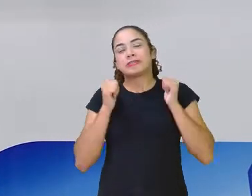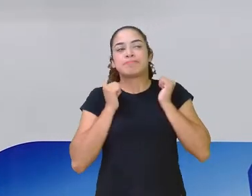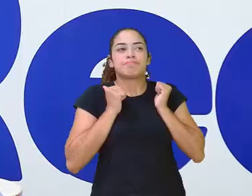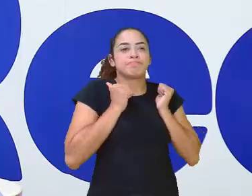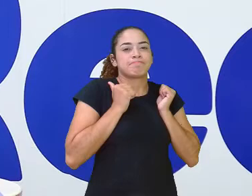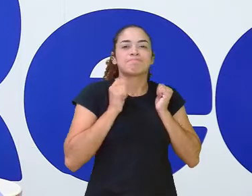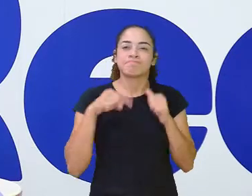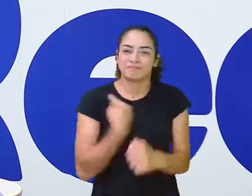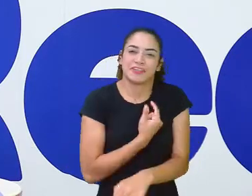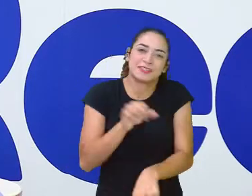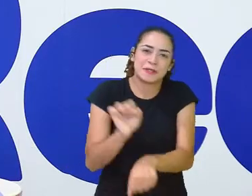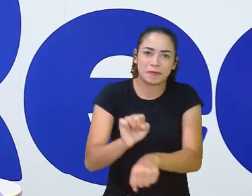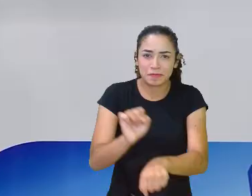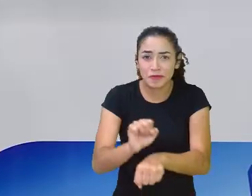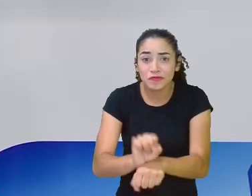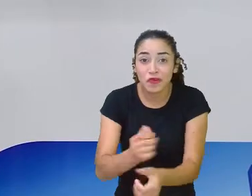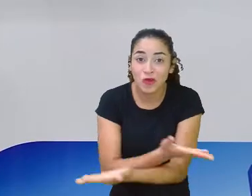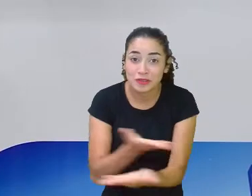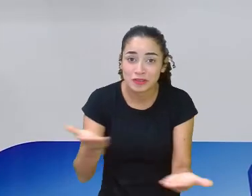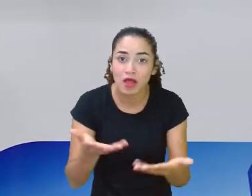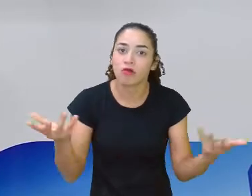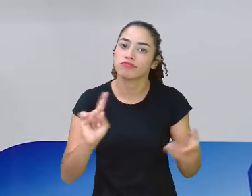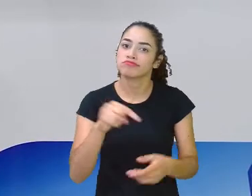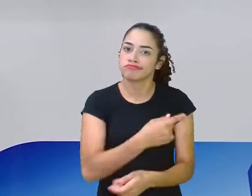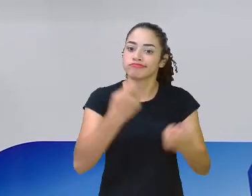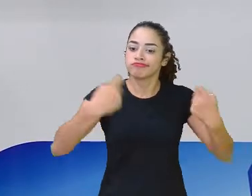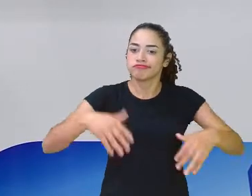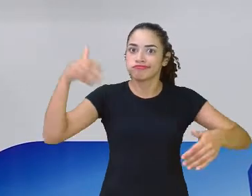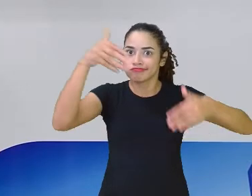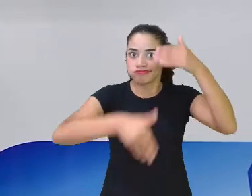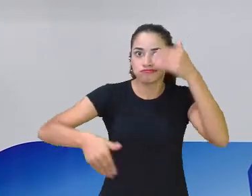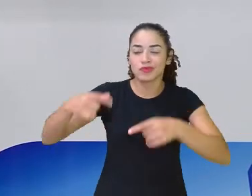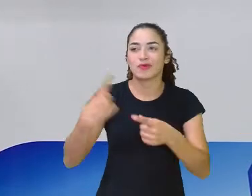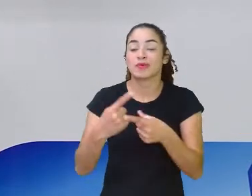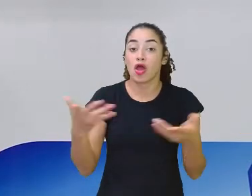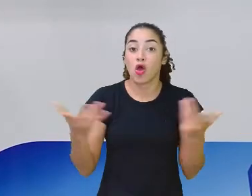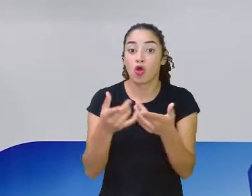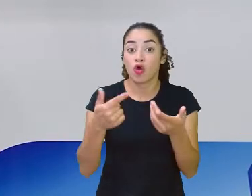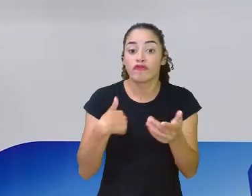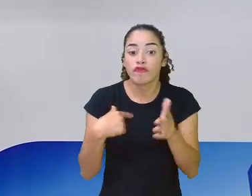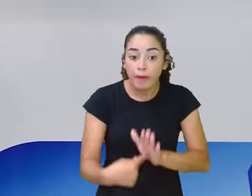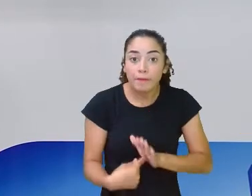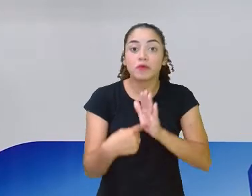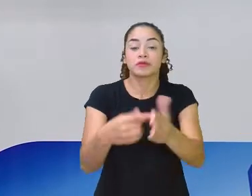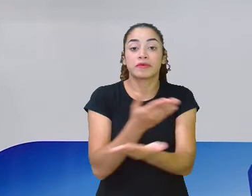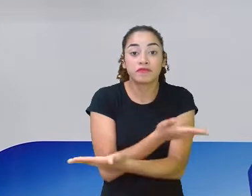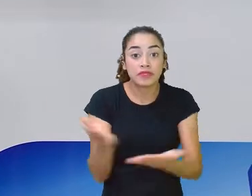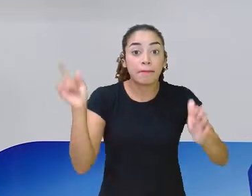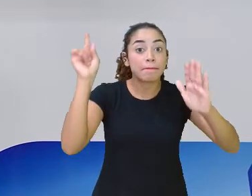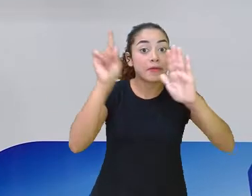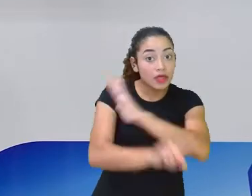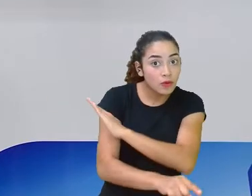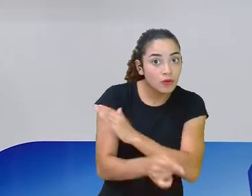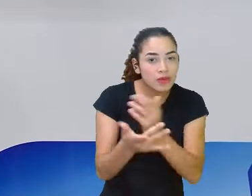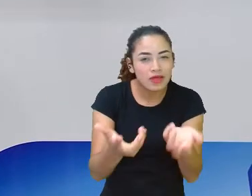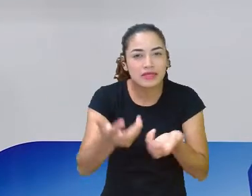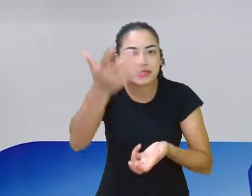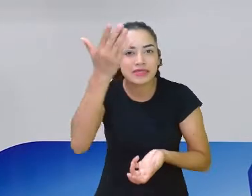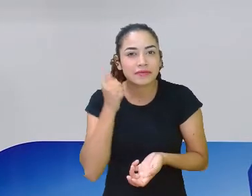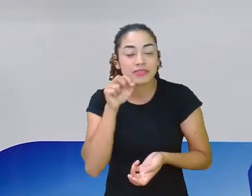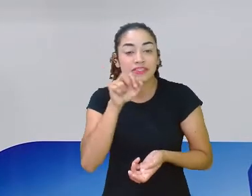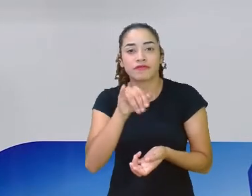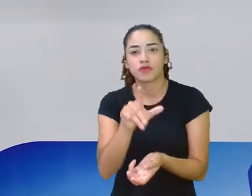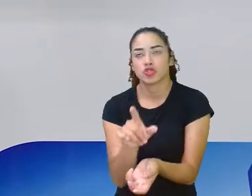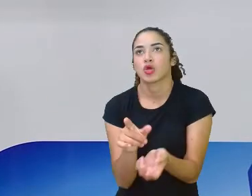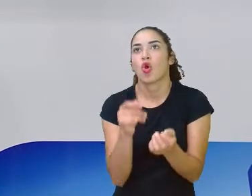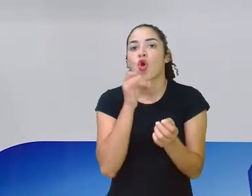aqui, gente. Vamos participar, porque agora eu vou trazer os probleminhas e quero ver quem aí é bom, né, em resolver problemas